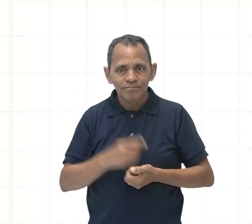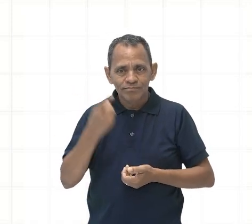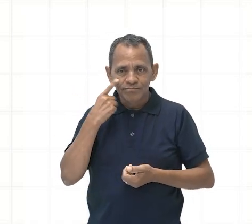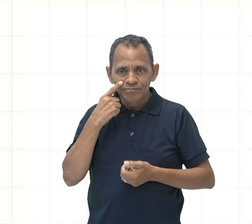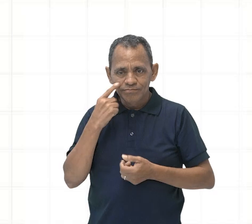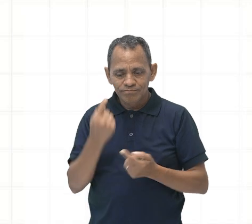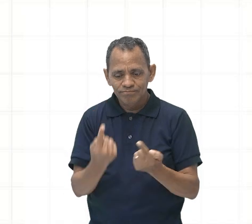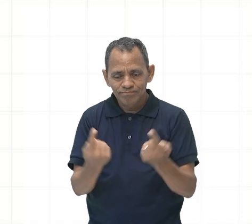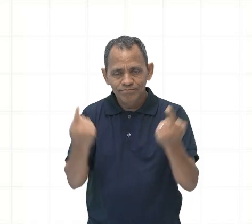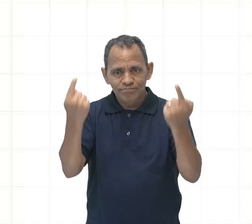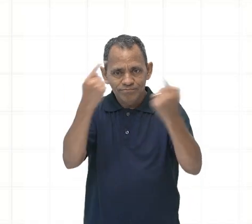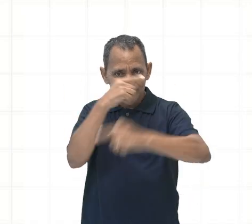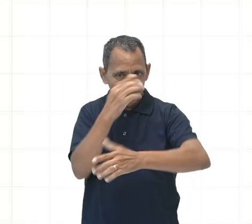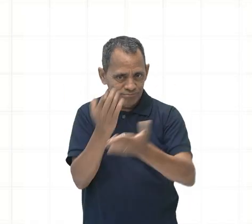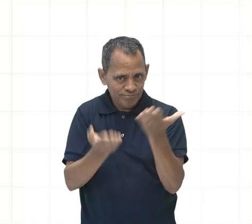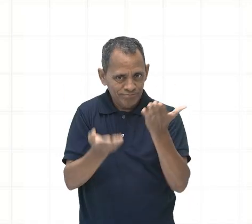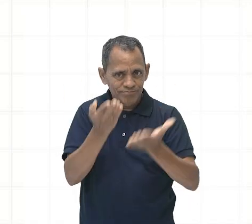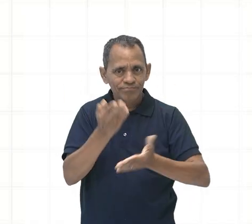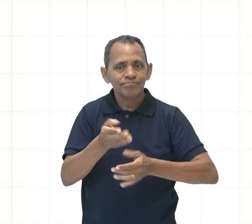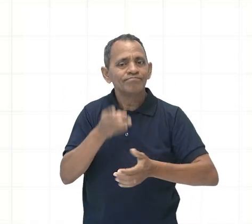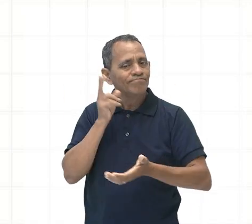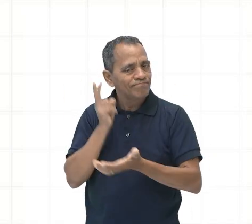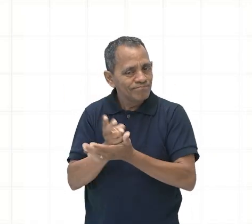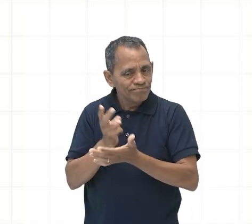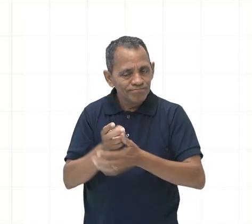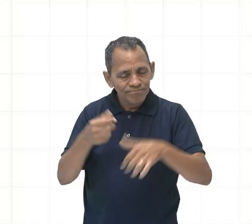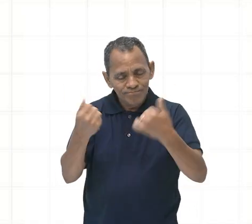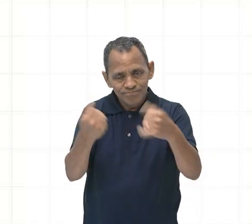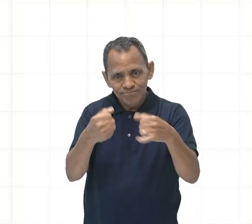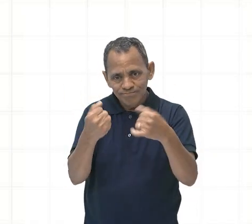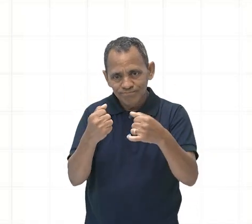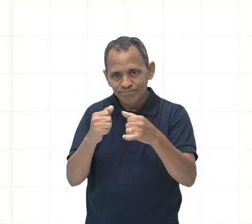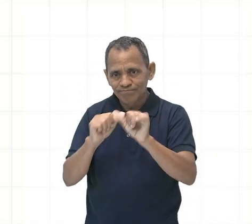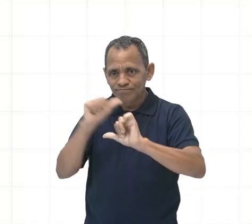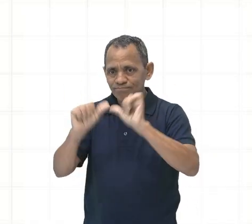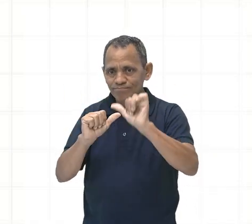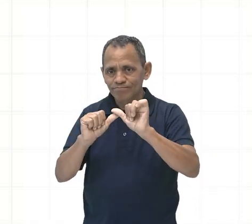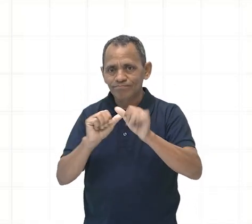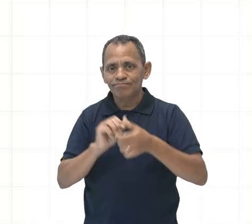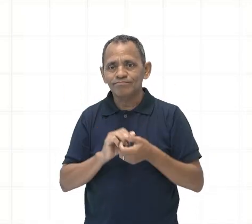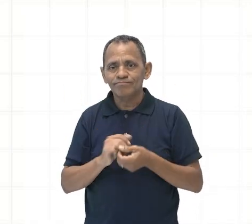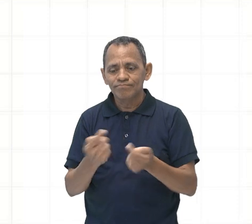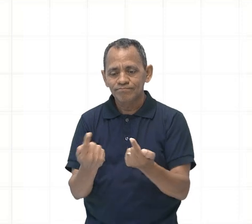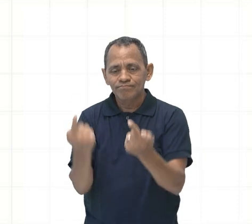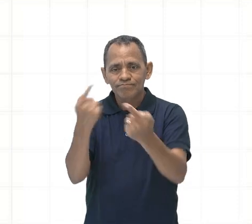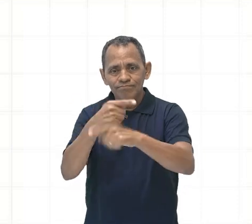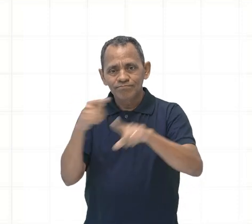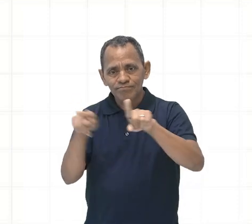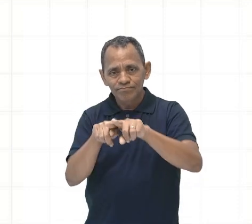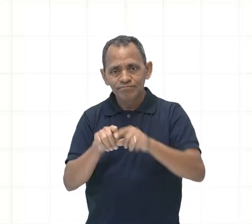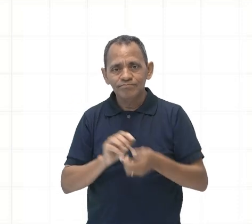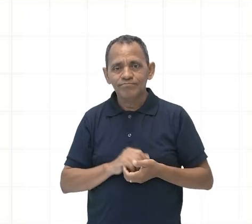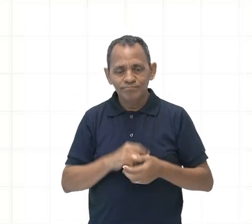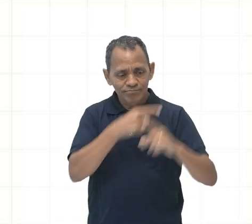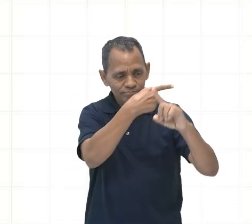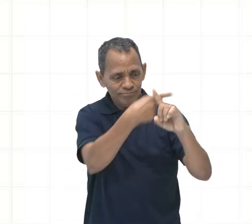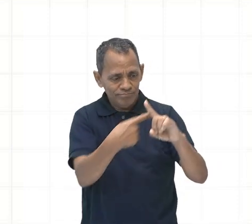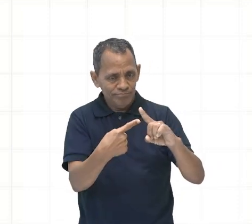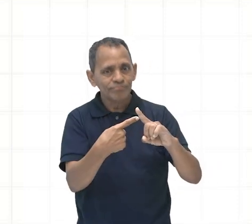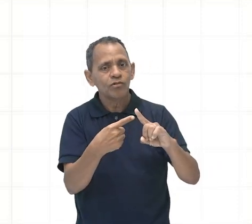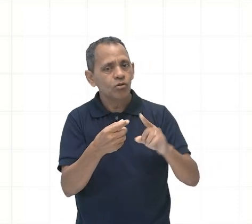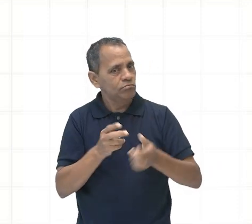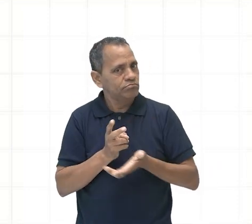são inversamente proporcionais, eu sempre vou inverter. E aí sim, continua a conta lá, o produto dos meios pelo produto